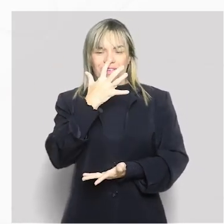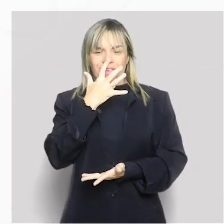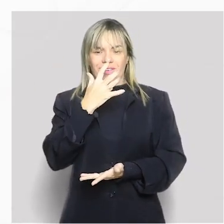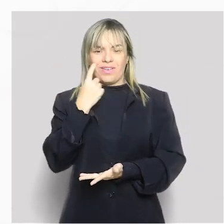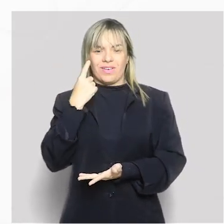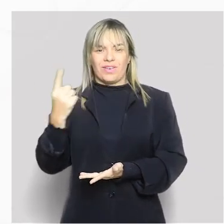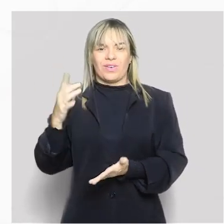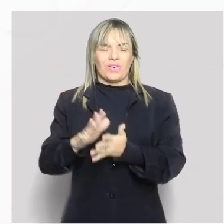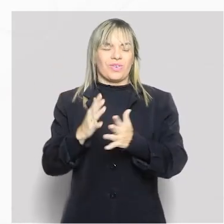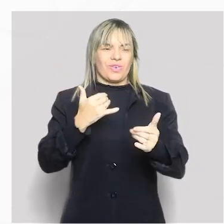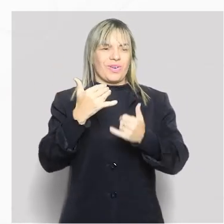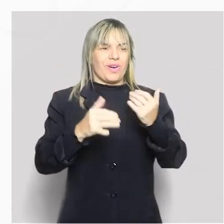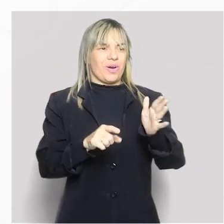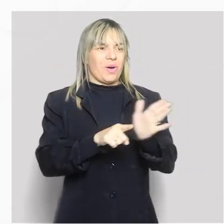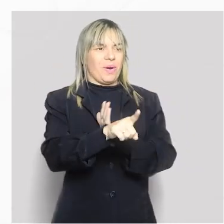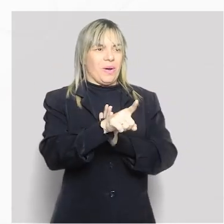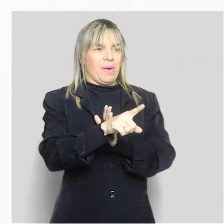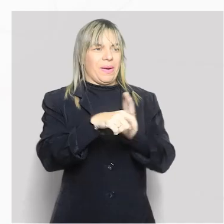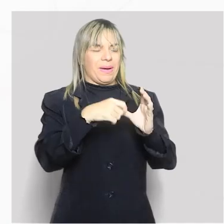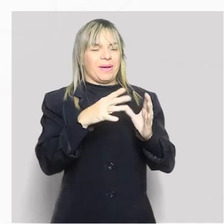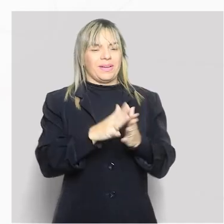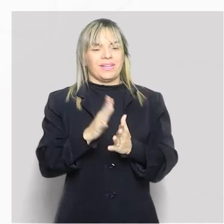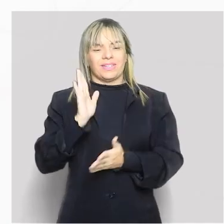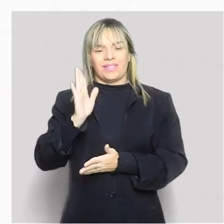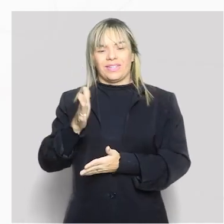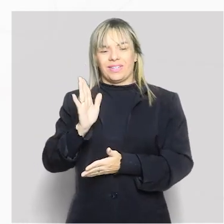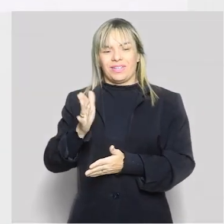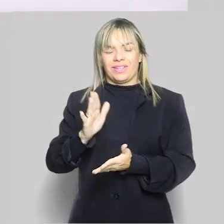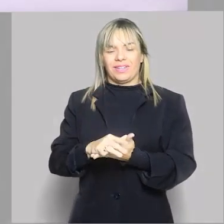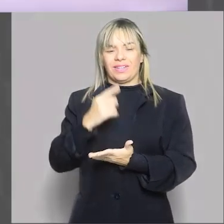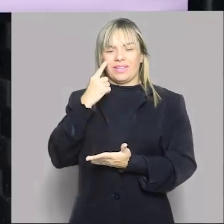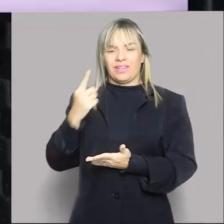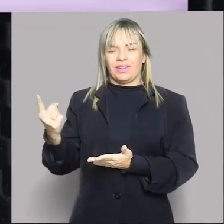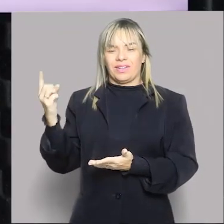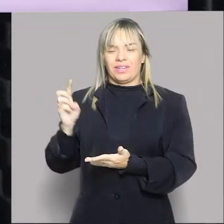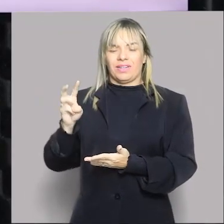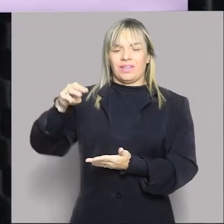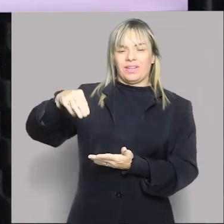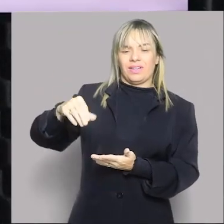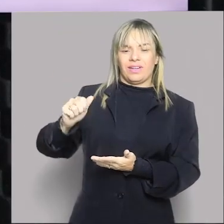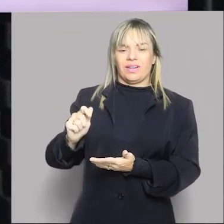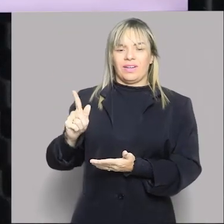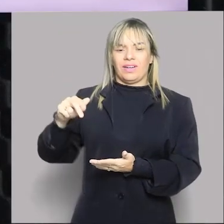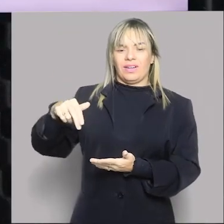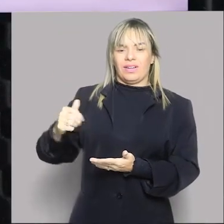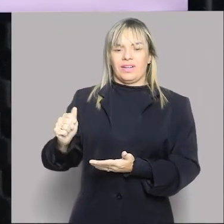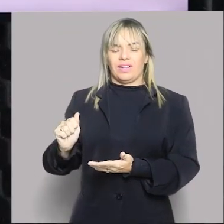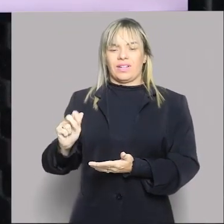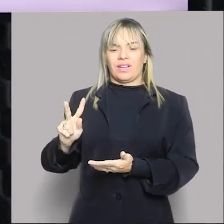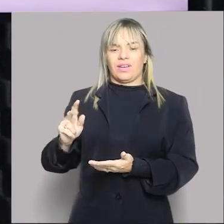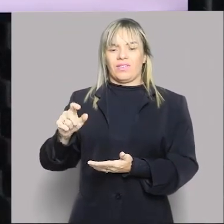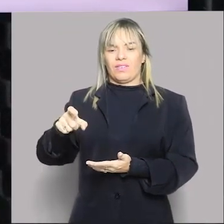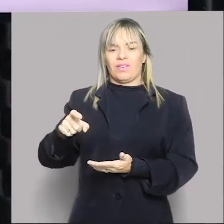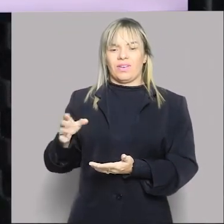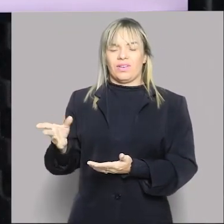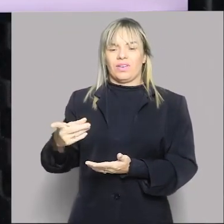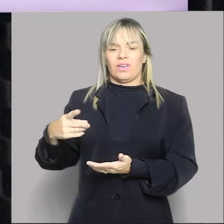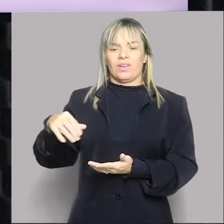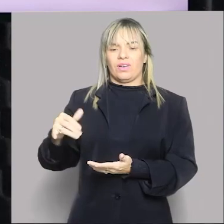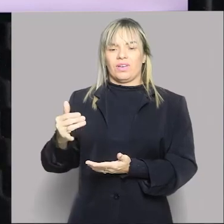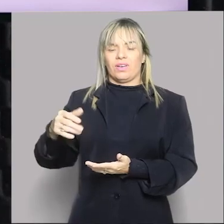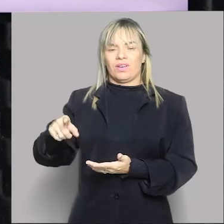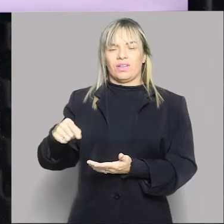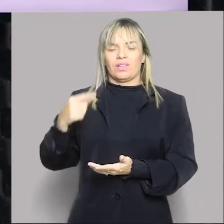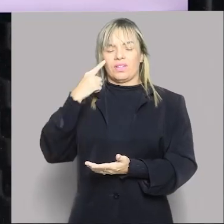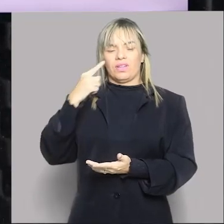Jogou isso aqui, Léo? Chegou? Pois é. Né? O Magnavox, eu não sou bom de jogos. Os meus são mais de